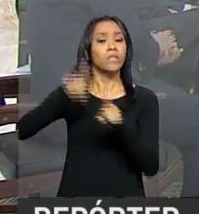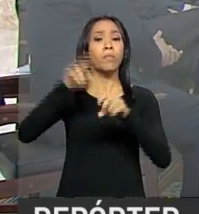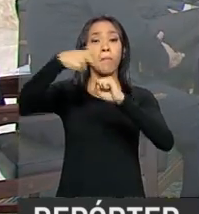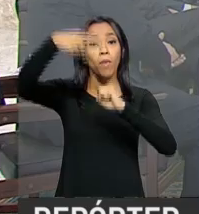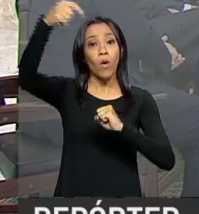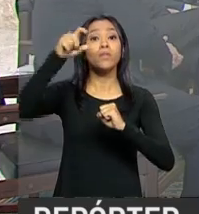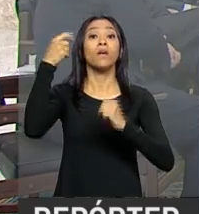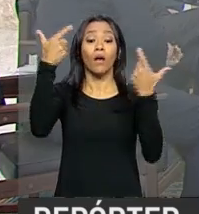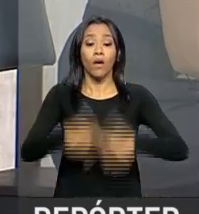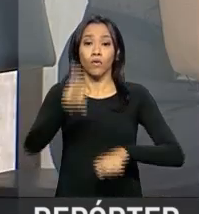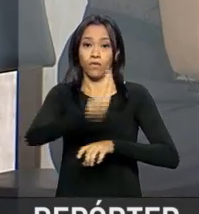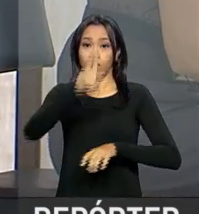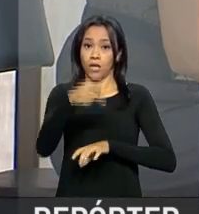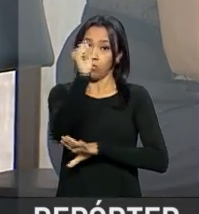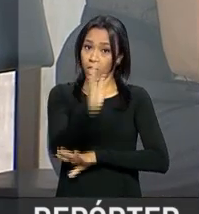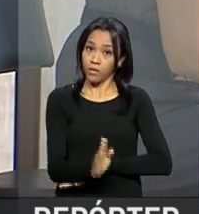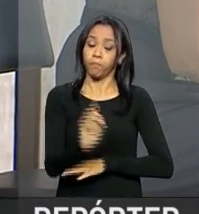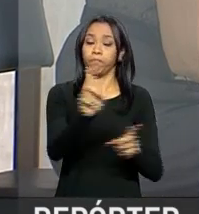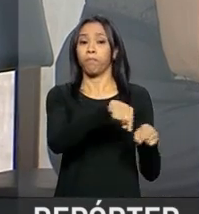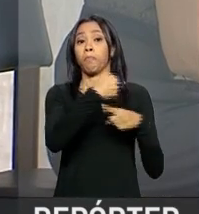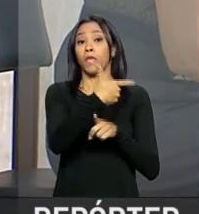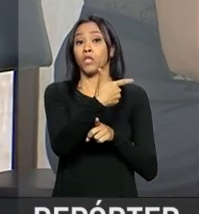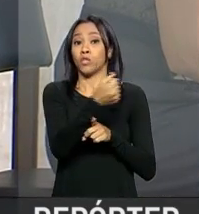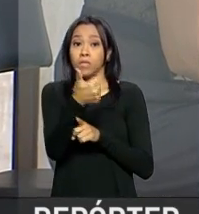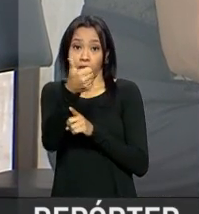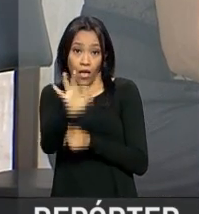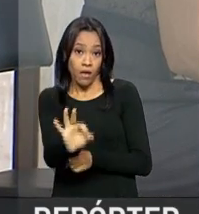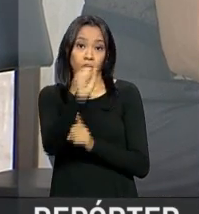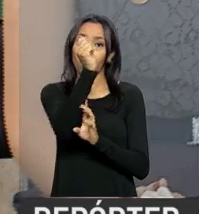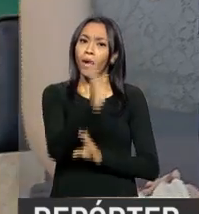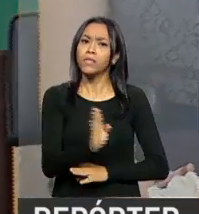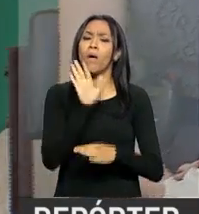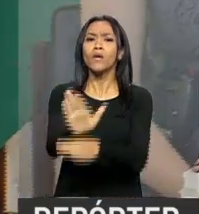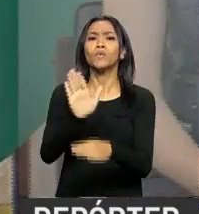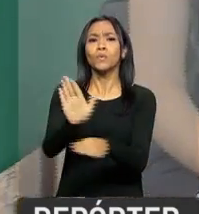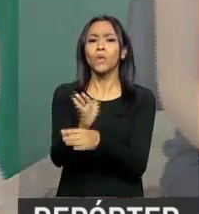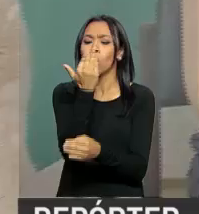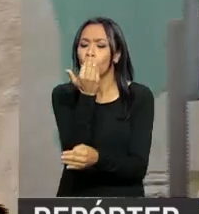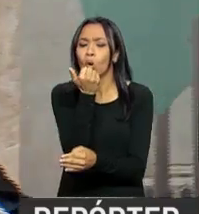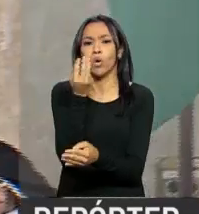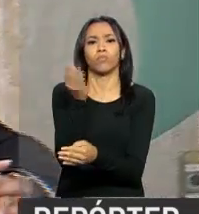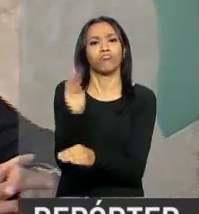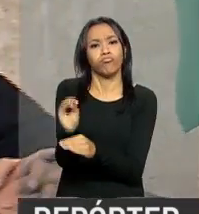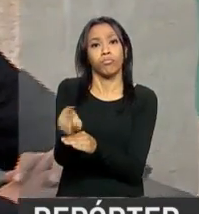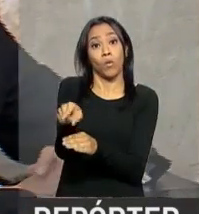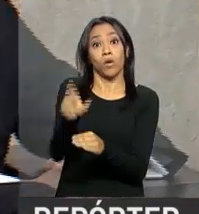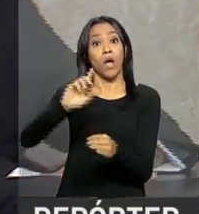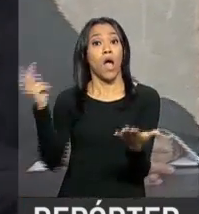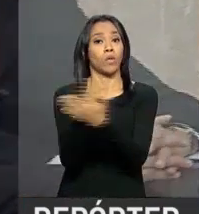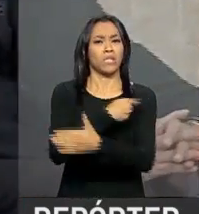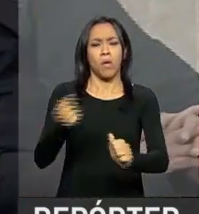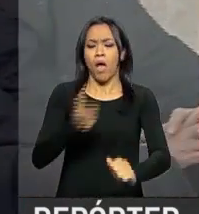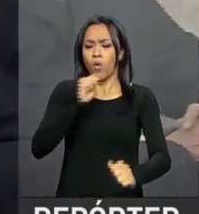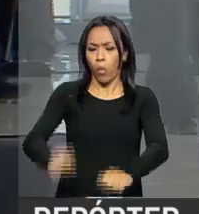em universidades brasileiras. Em 2010, o Brasil prestou ajuda alimentar ao Paquistão quando enchentes